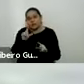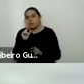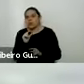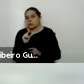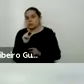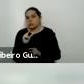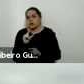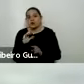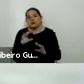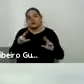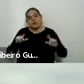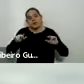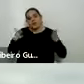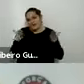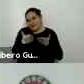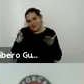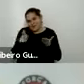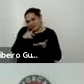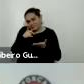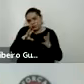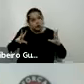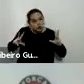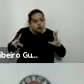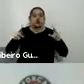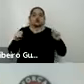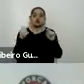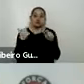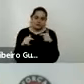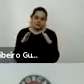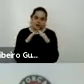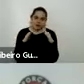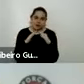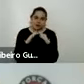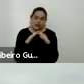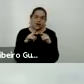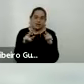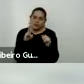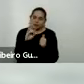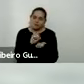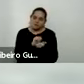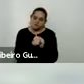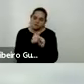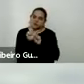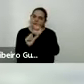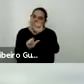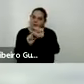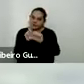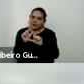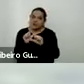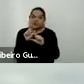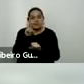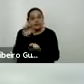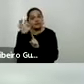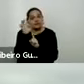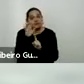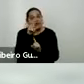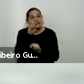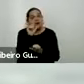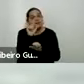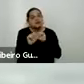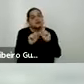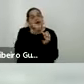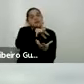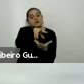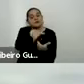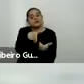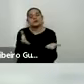que temos, né? Ele Tá, reduz, mas ele muda o mercado de trabalho, né? Ele muda essa